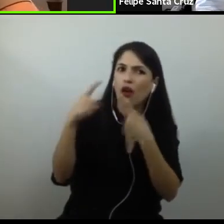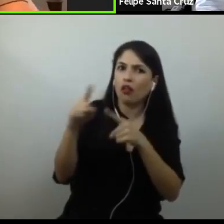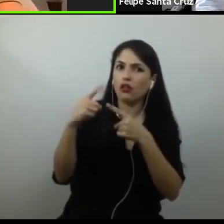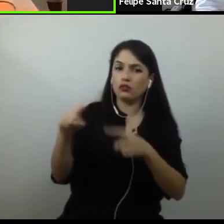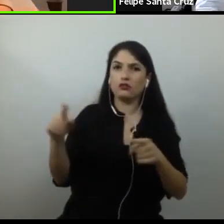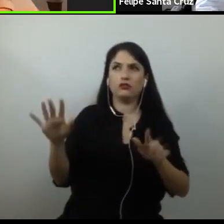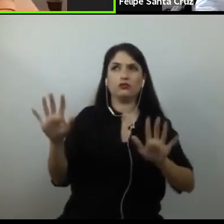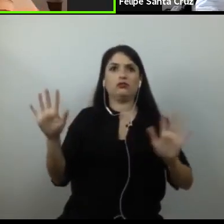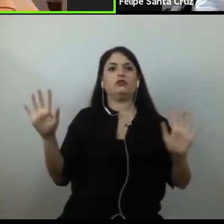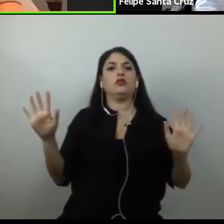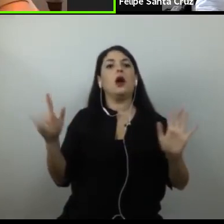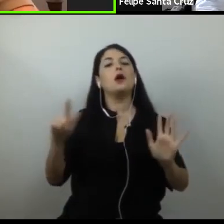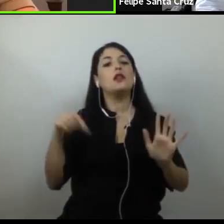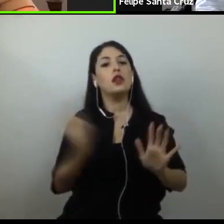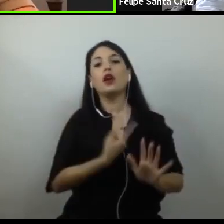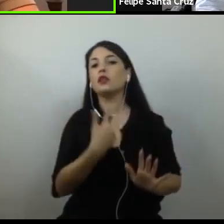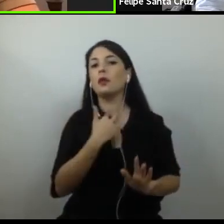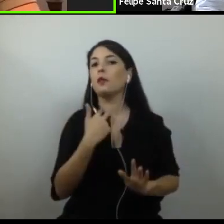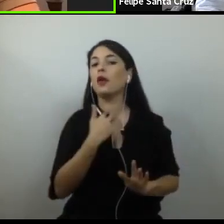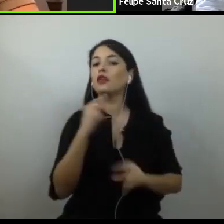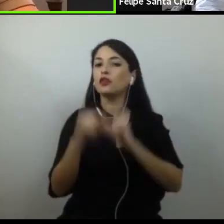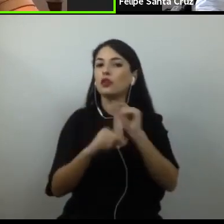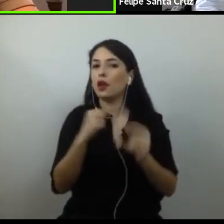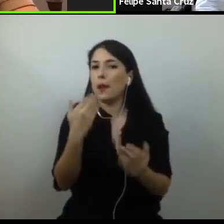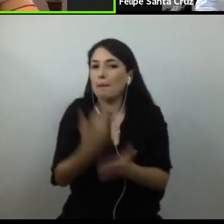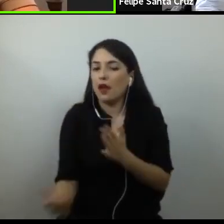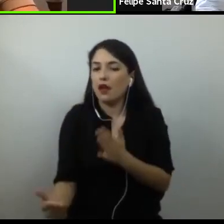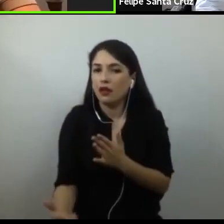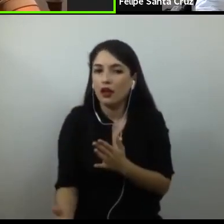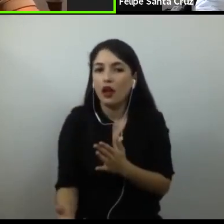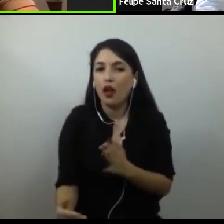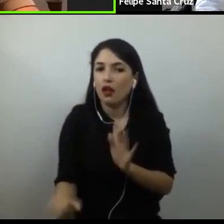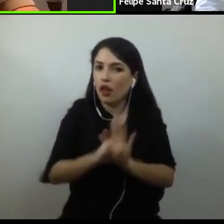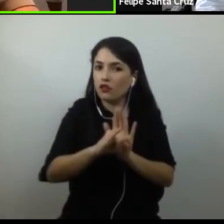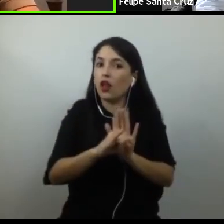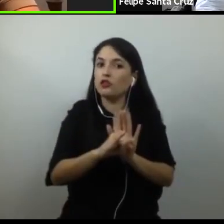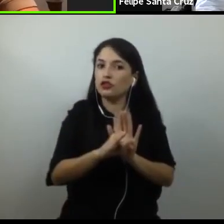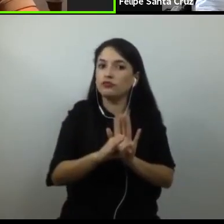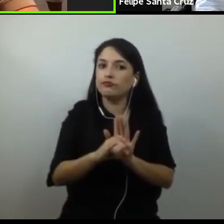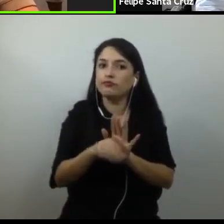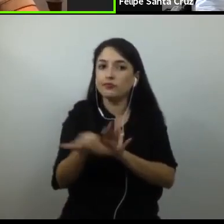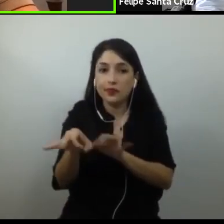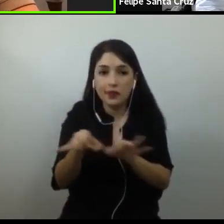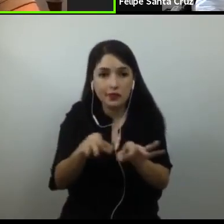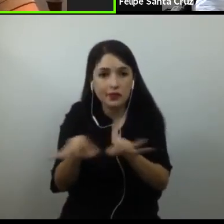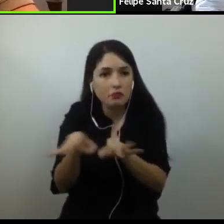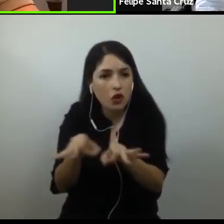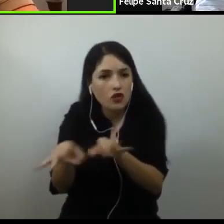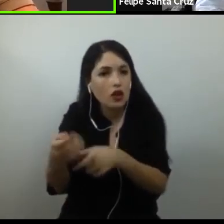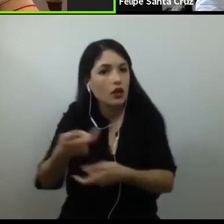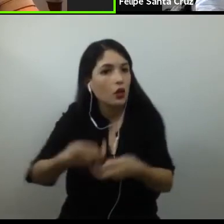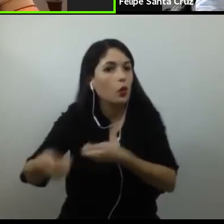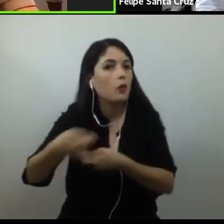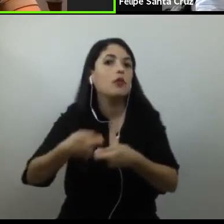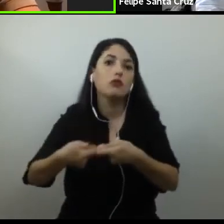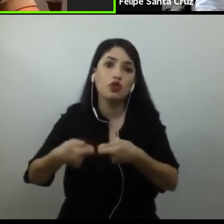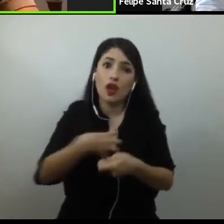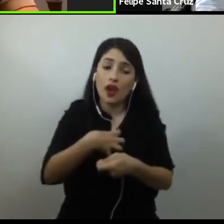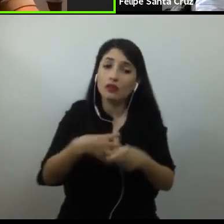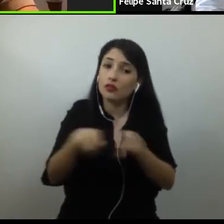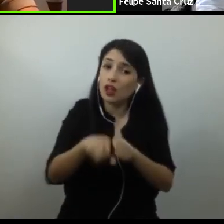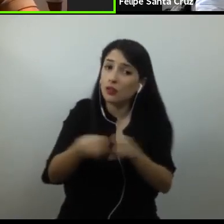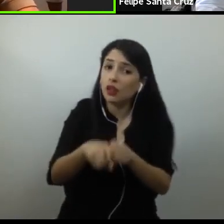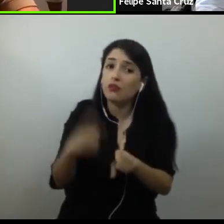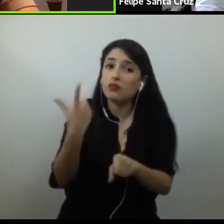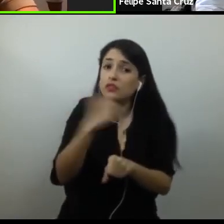de defender um projeto econômico que é também uma forma de democratizar, né, o